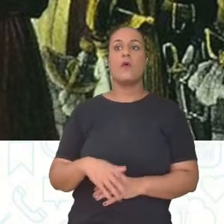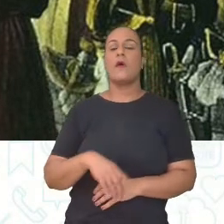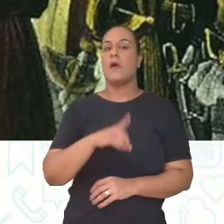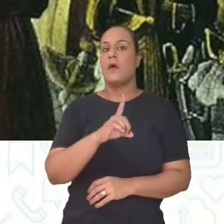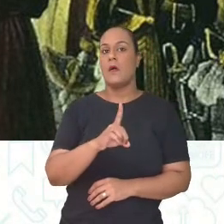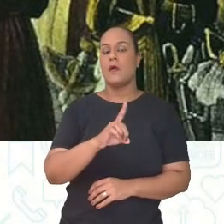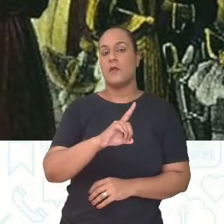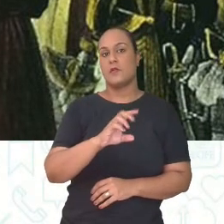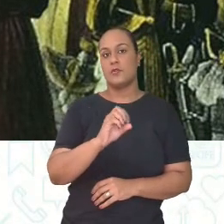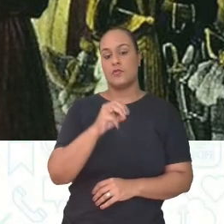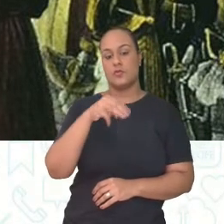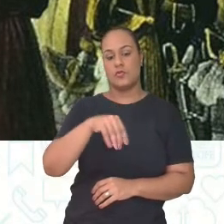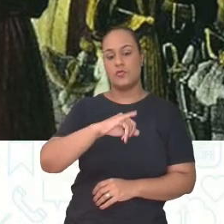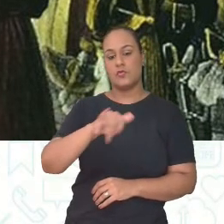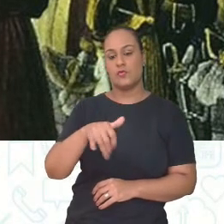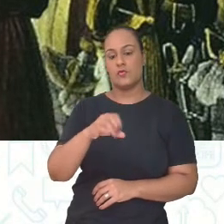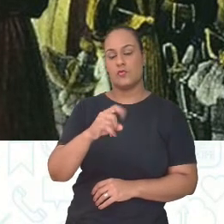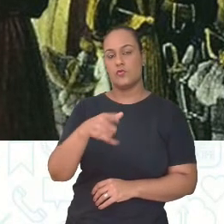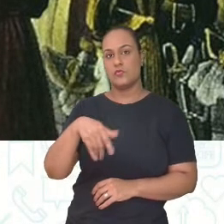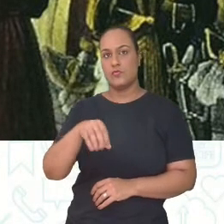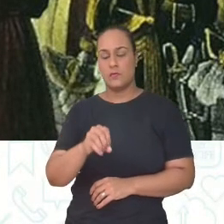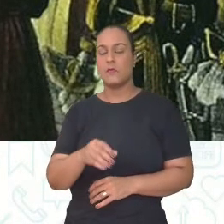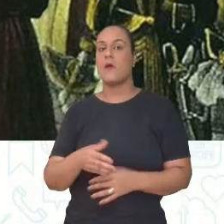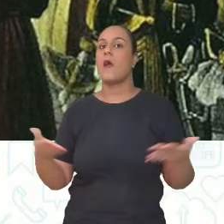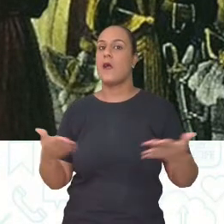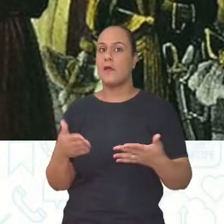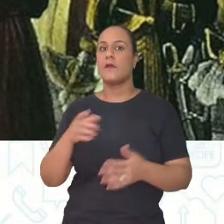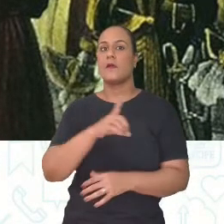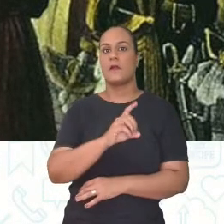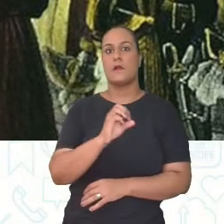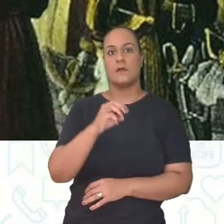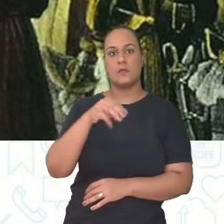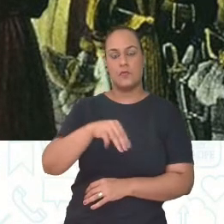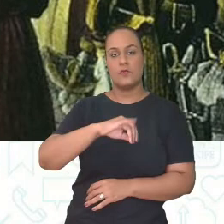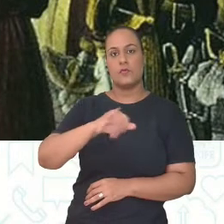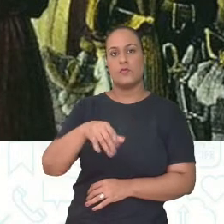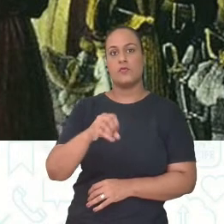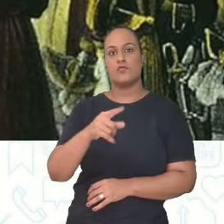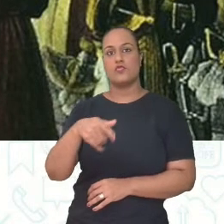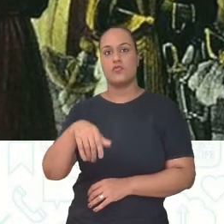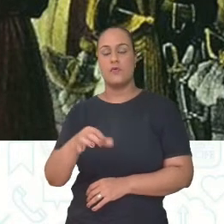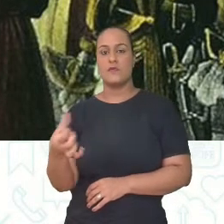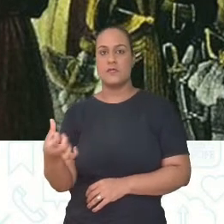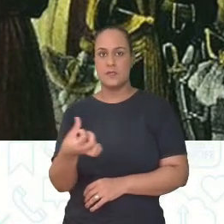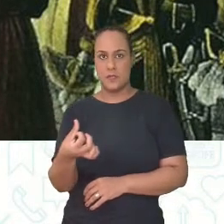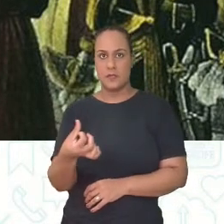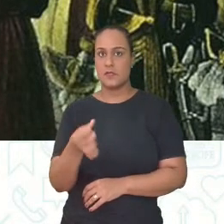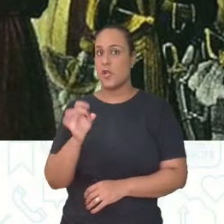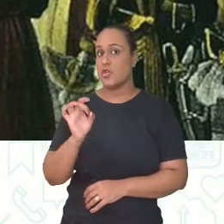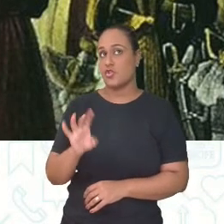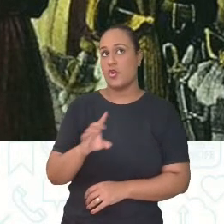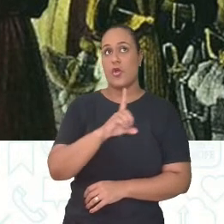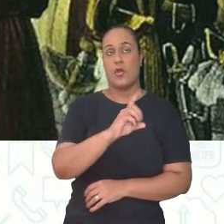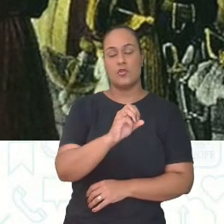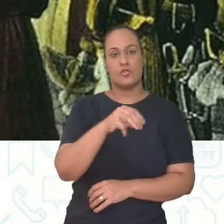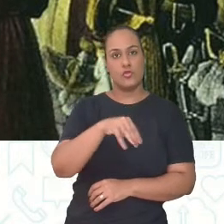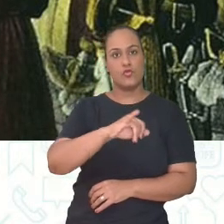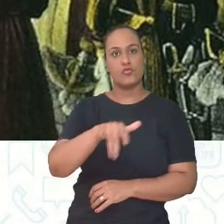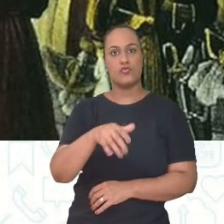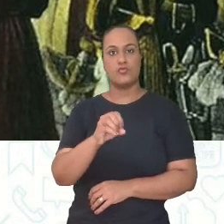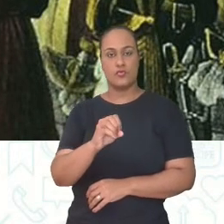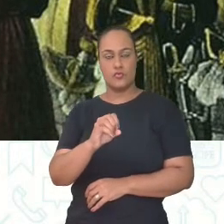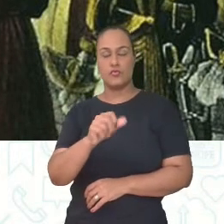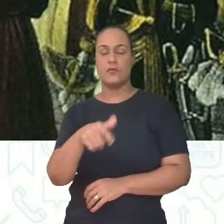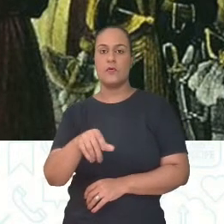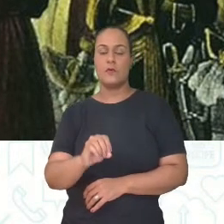professor Gilson, ele agora era Dom João VI. Olha aí. O nosso famoso, que até então ele só era Dom João. E aí, com a